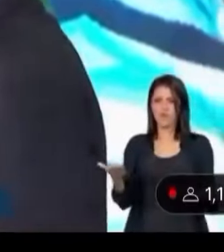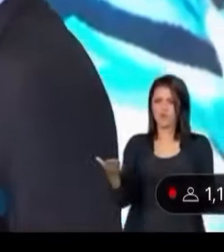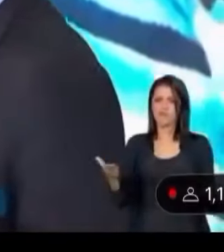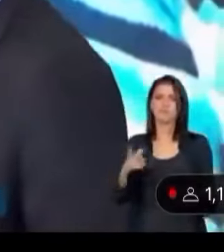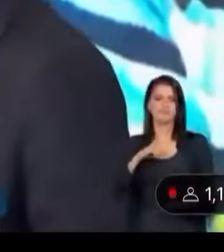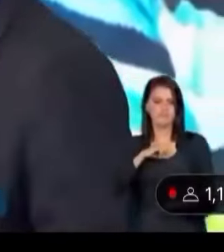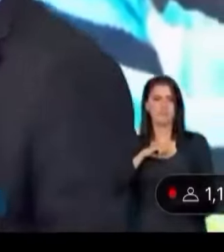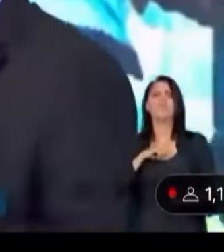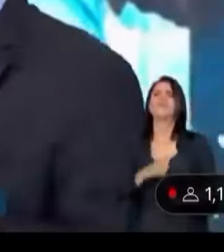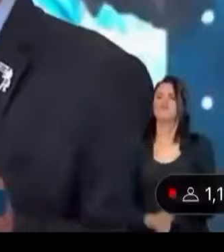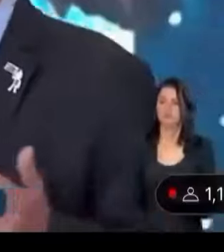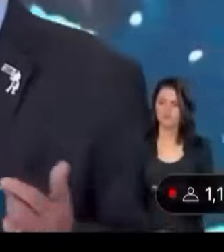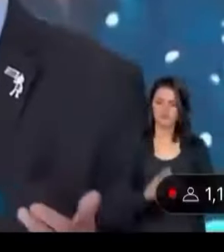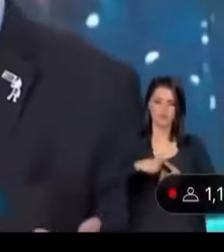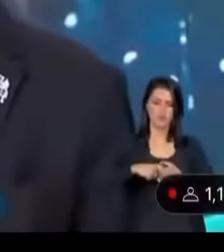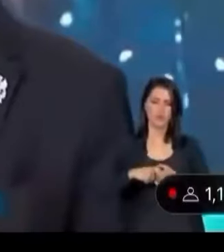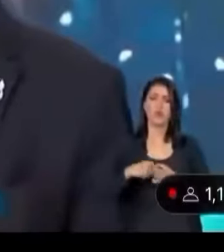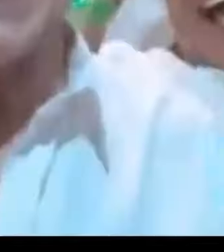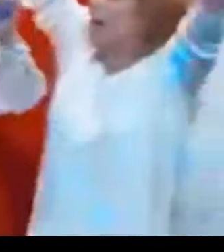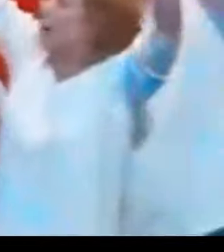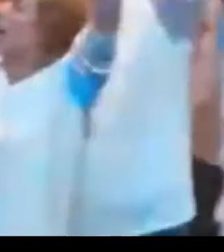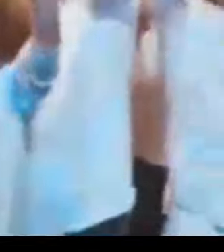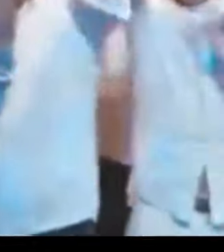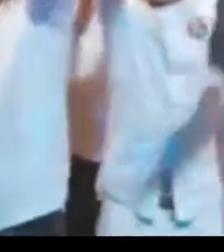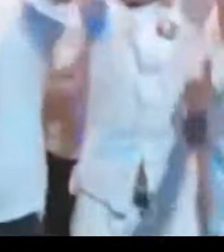Ele votou com duas leis Aldir Blanc